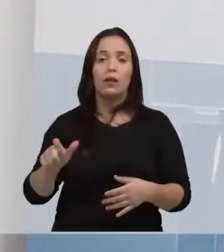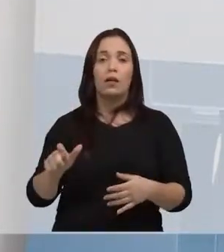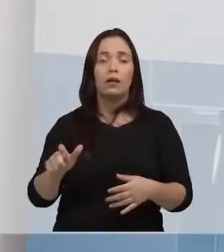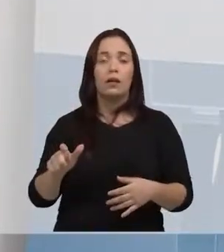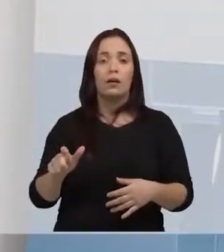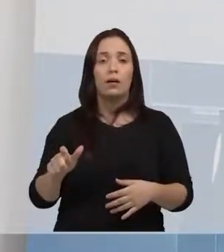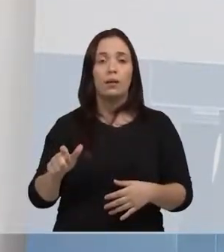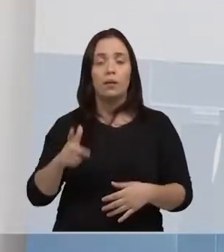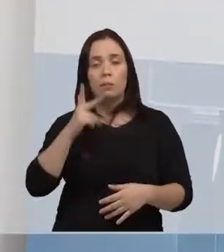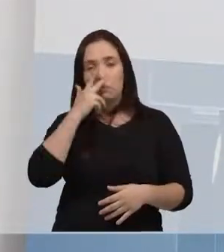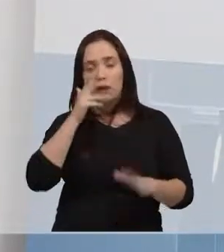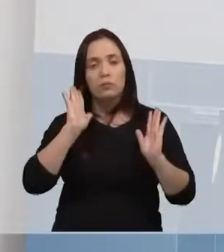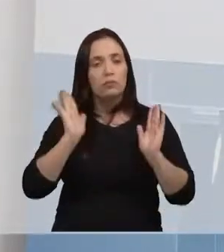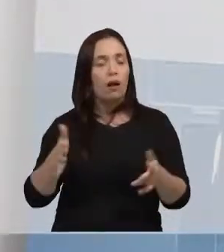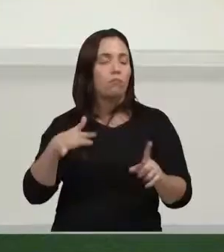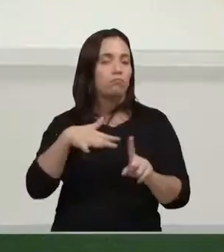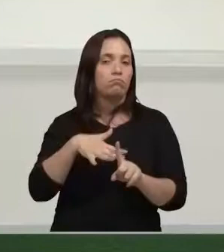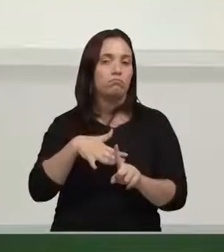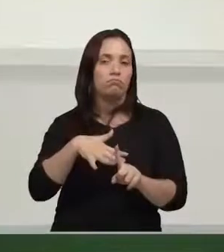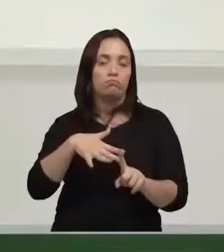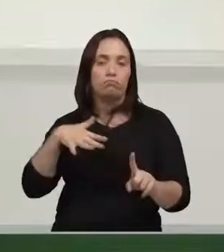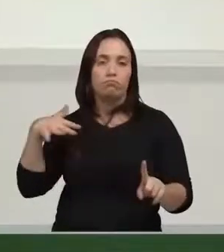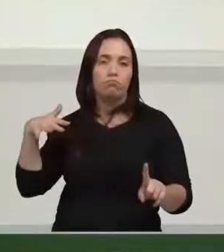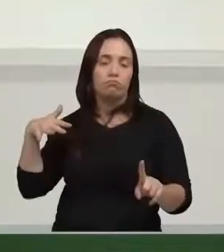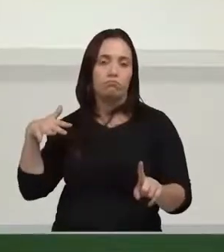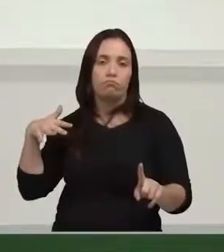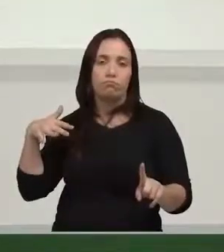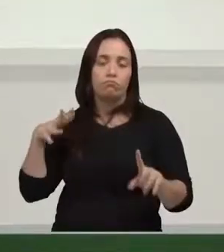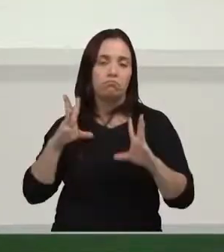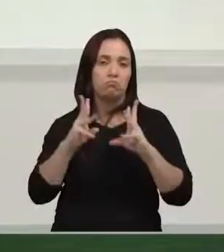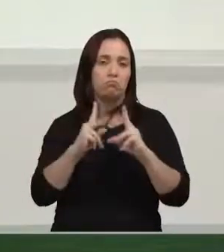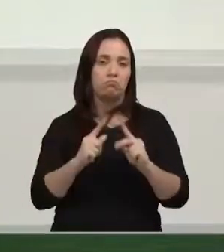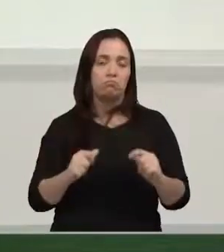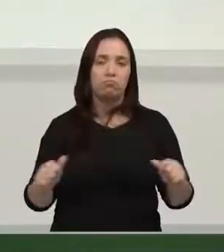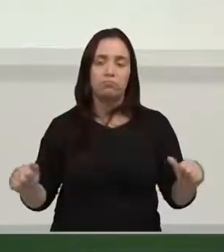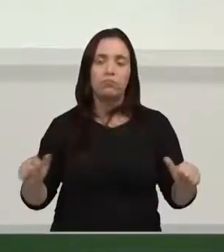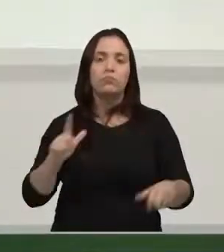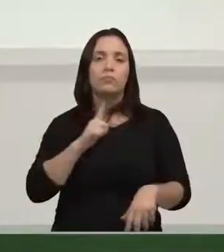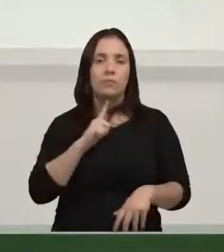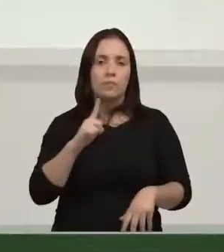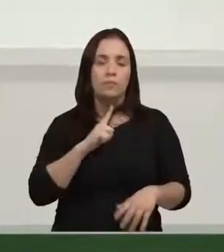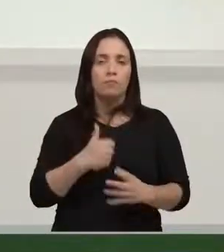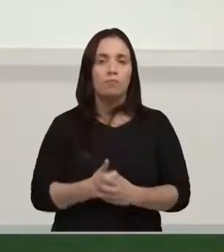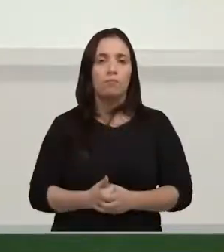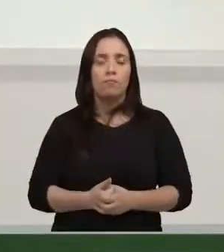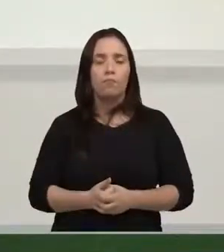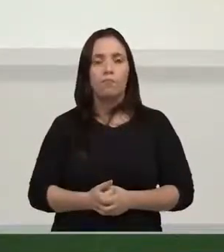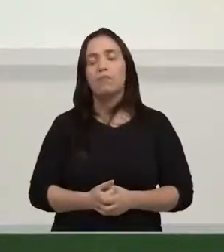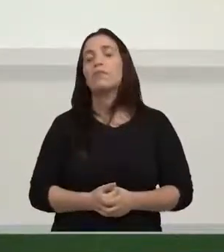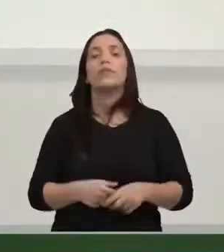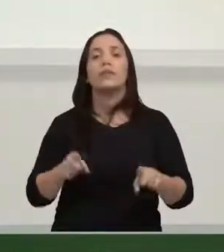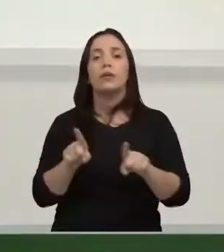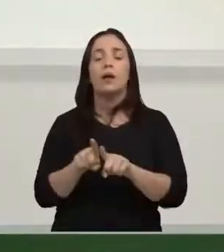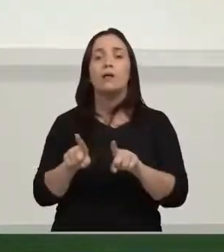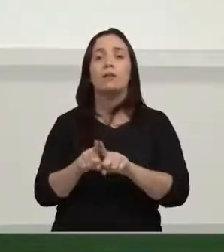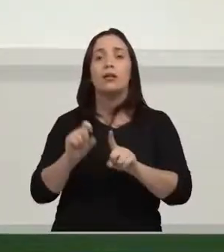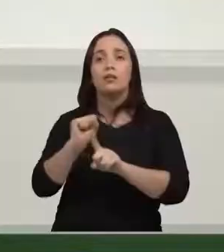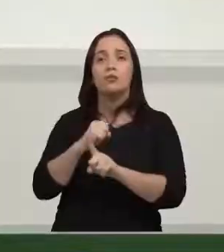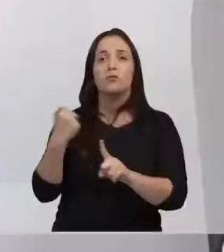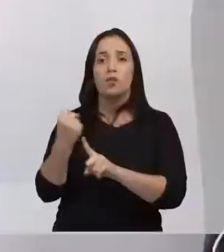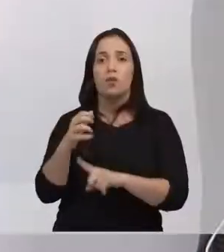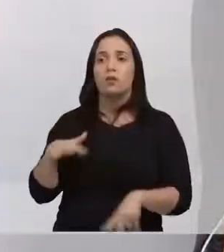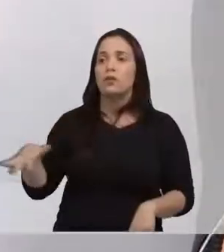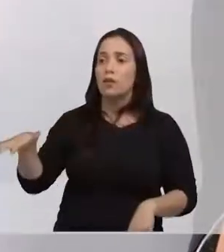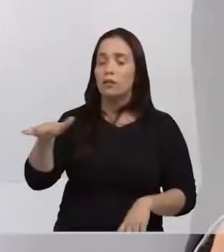se esmerindo, se diluindo. Está se diluindo, está se desgastando. E a própria população,